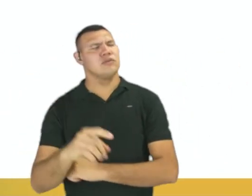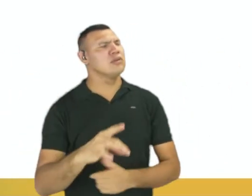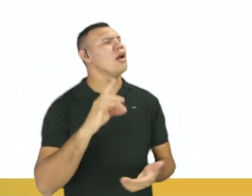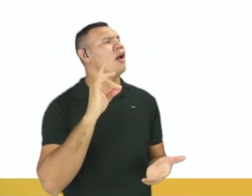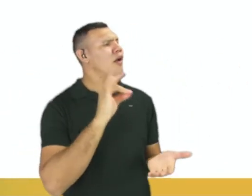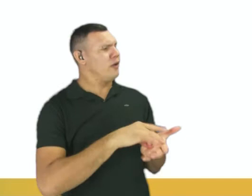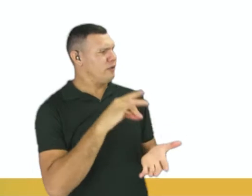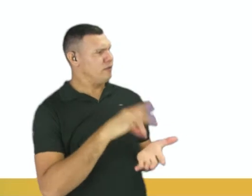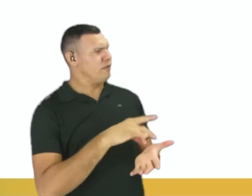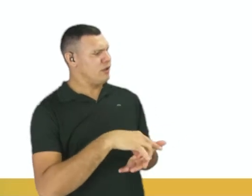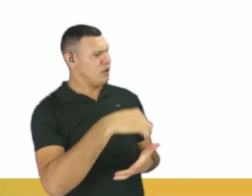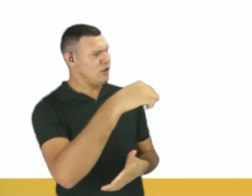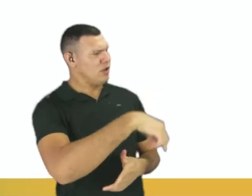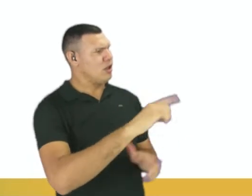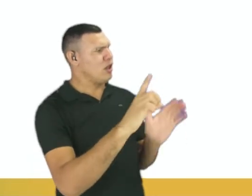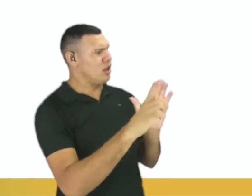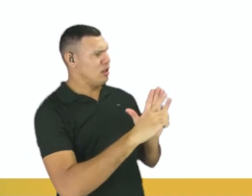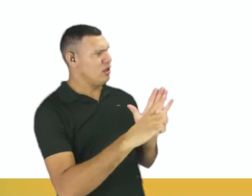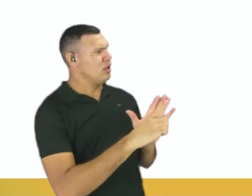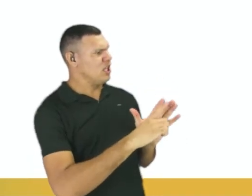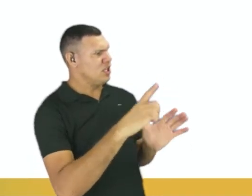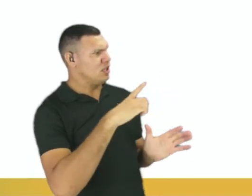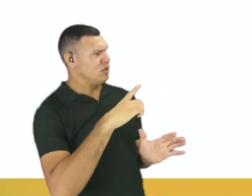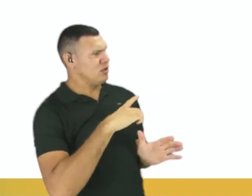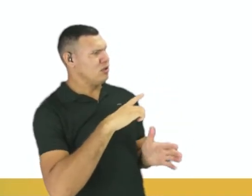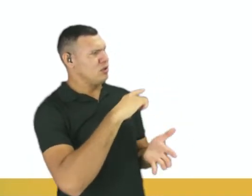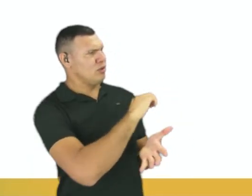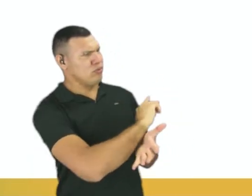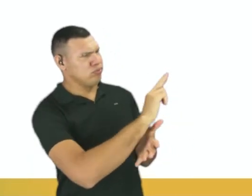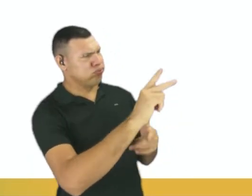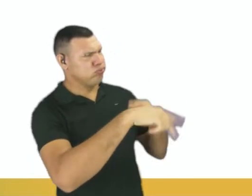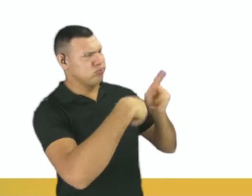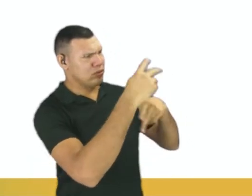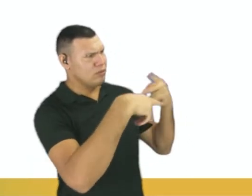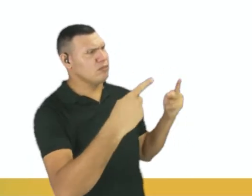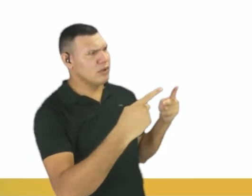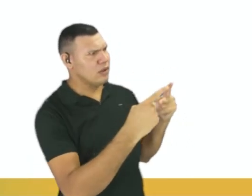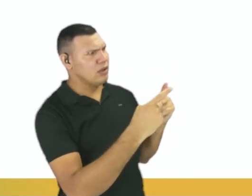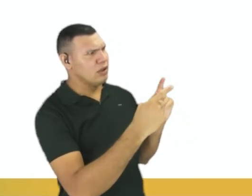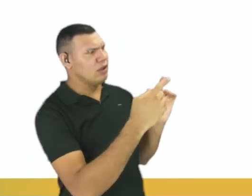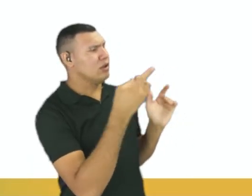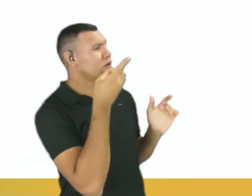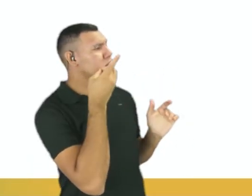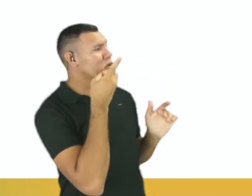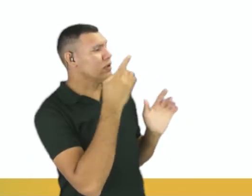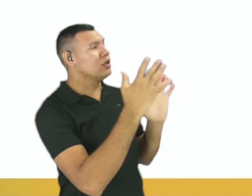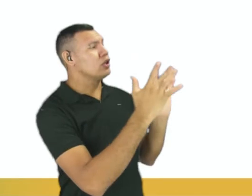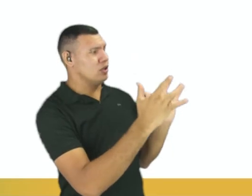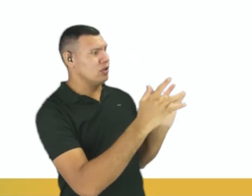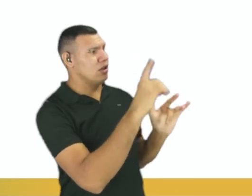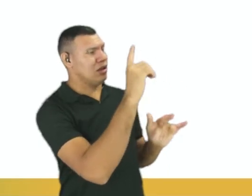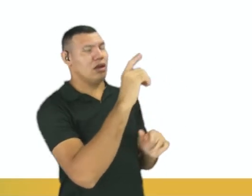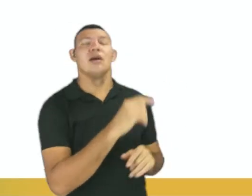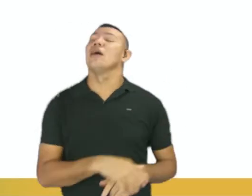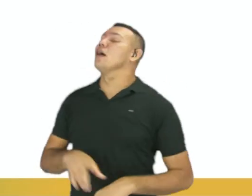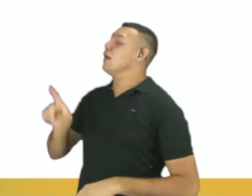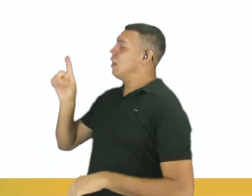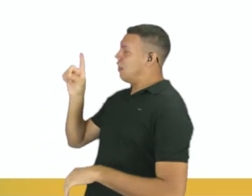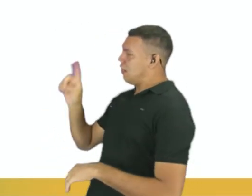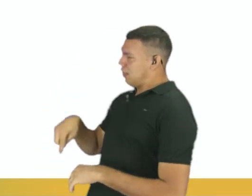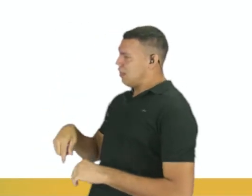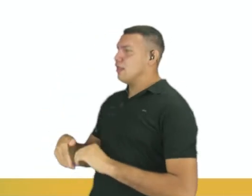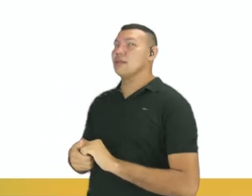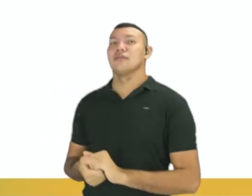verdade que nessa loja tem tudo para o Dia dos Namorados aí a vendedora de Zé trabalhamos com grandes marcas